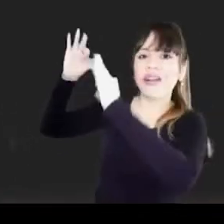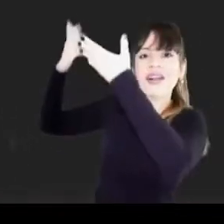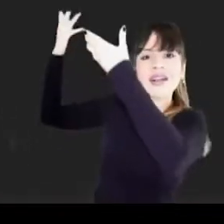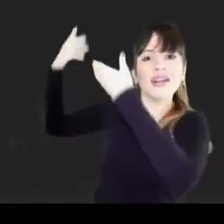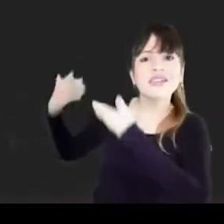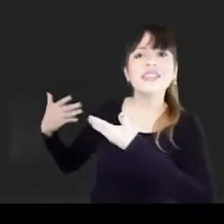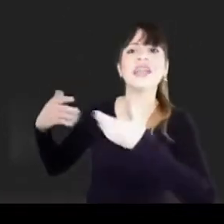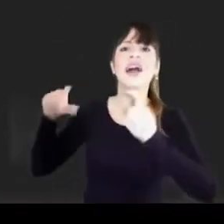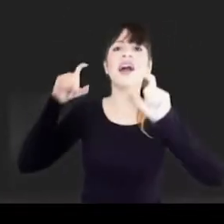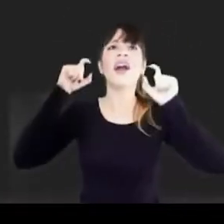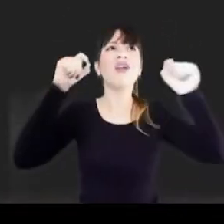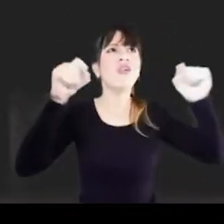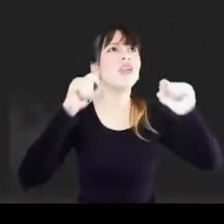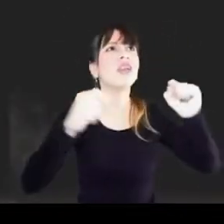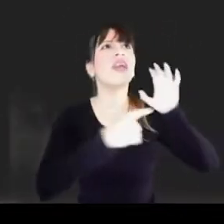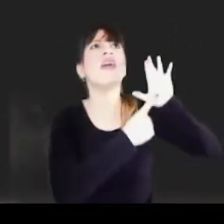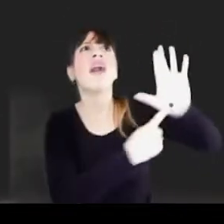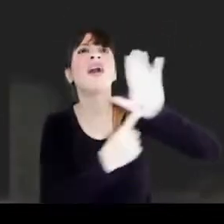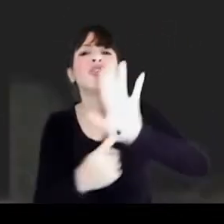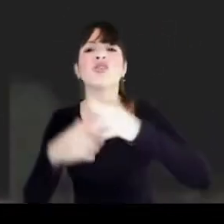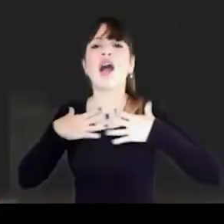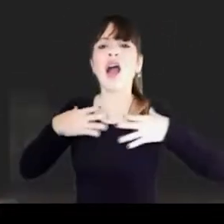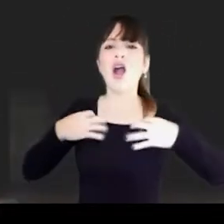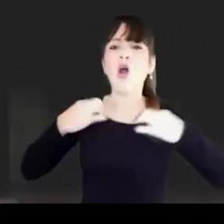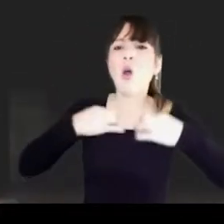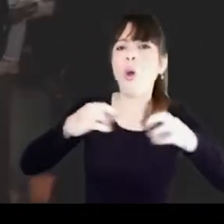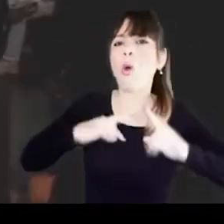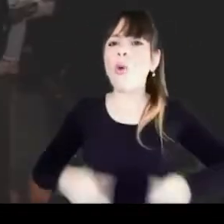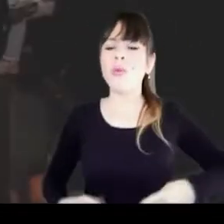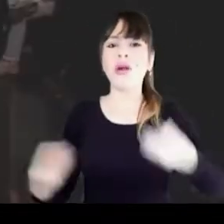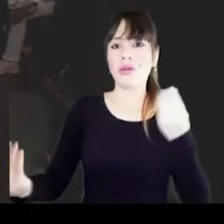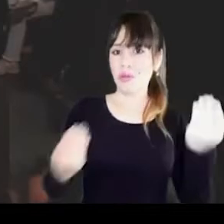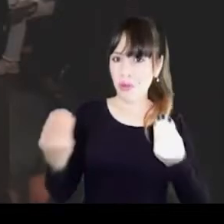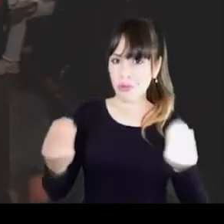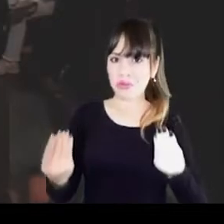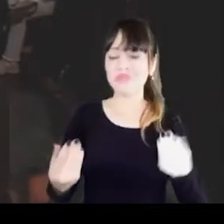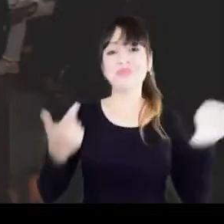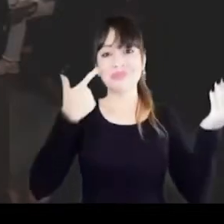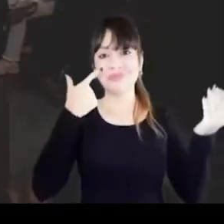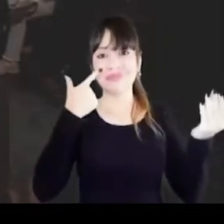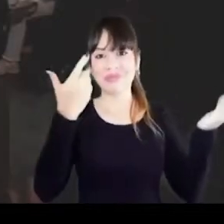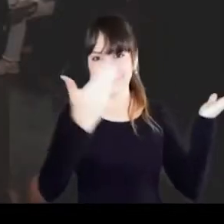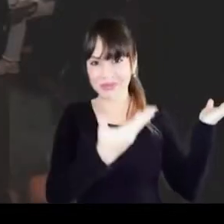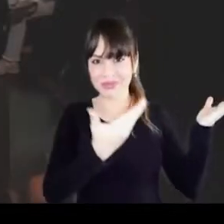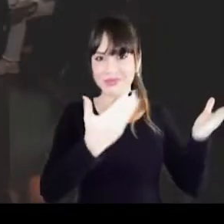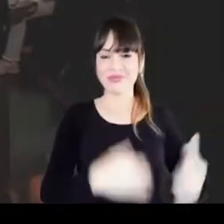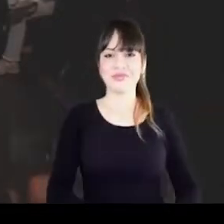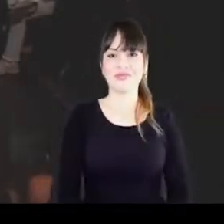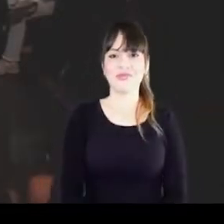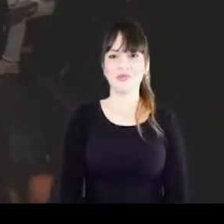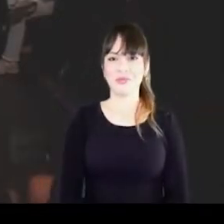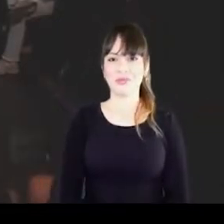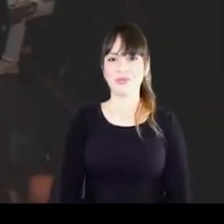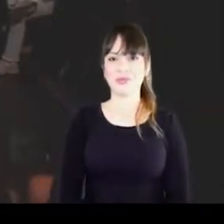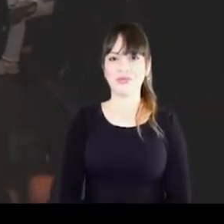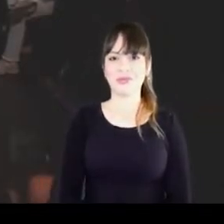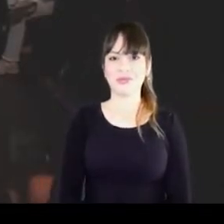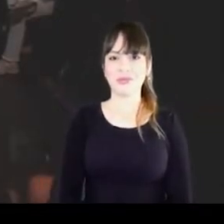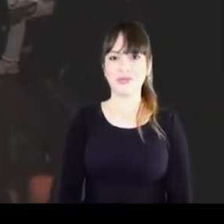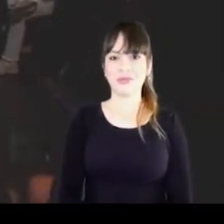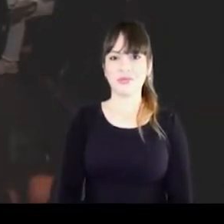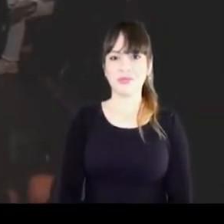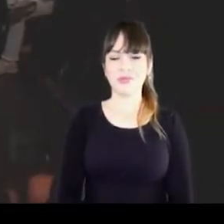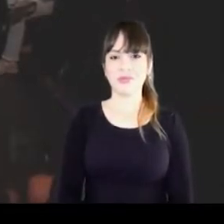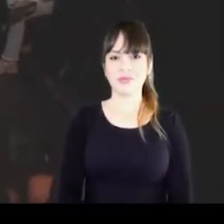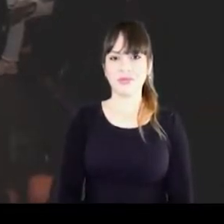é... esses elementos que compõem a cena, né? Embora as linhas sejam mais cena curtas, de Orlando, 2013. Demoram muito mais